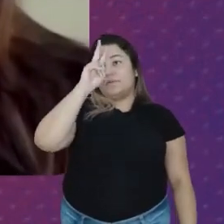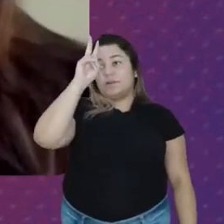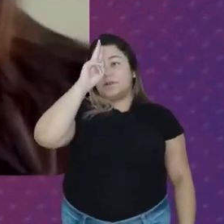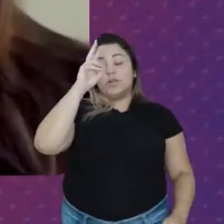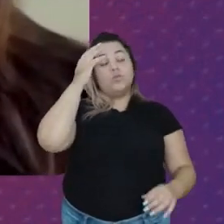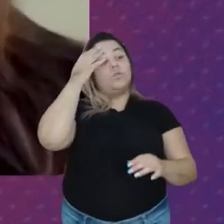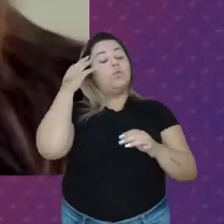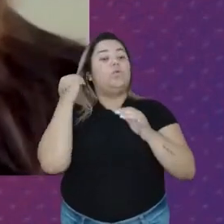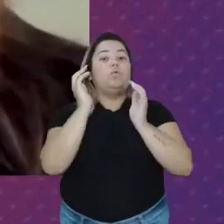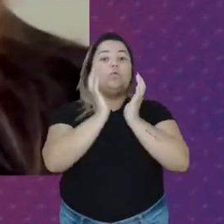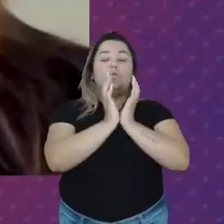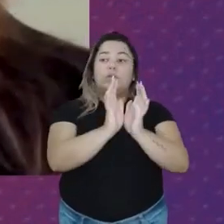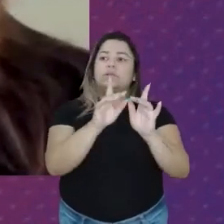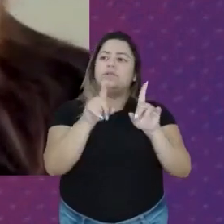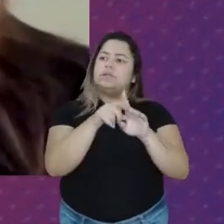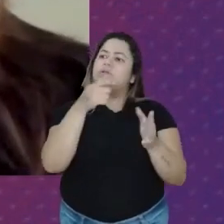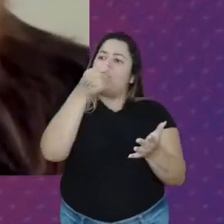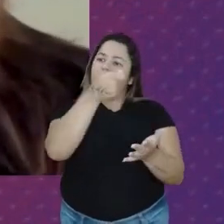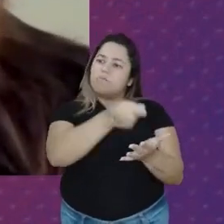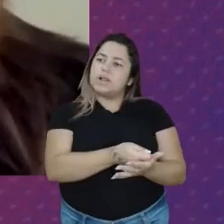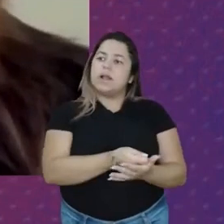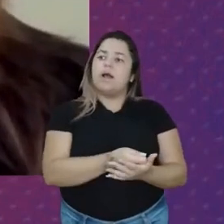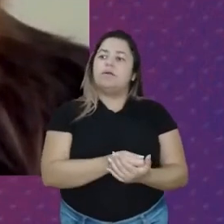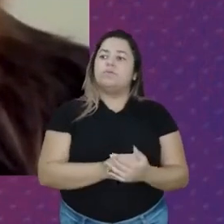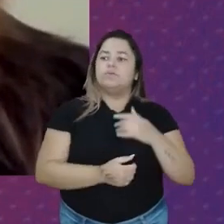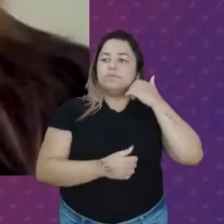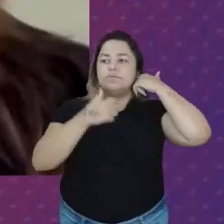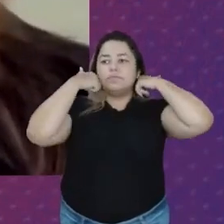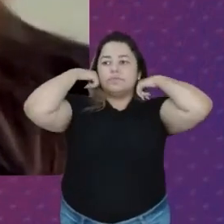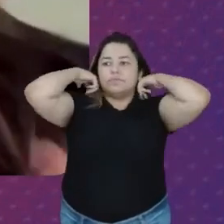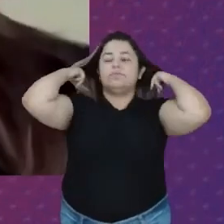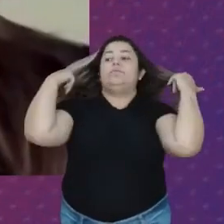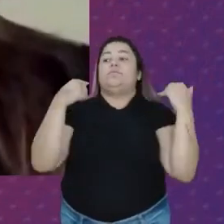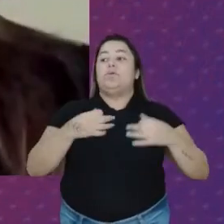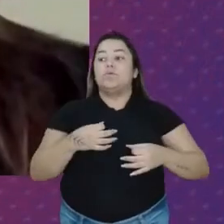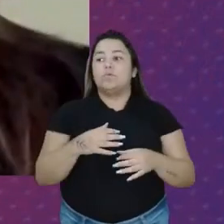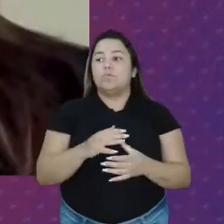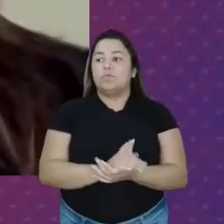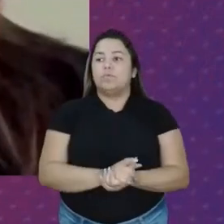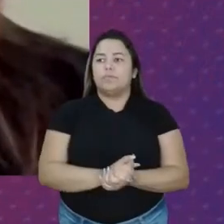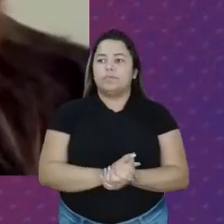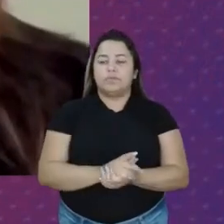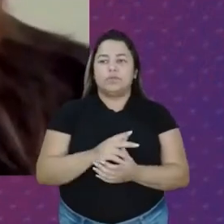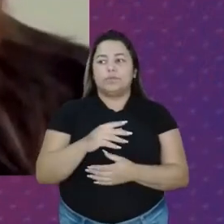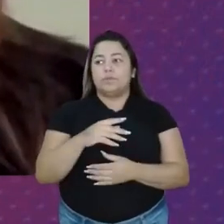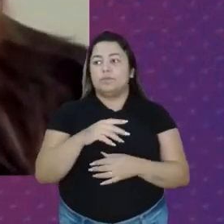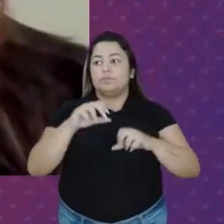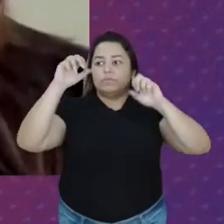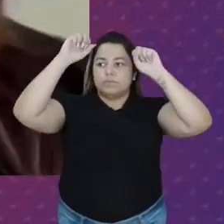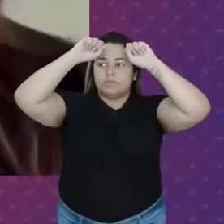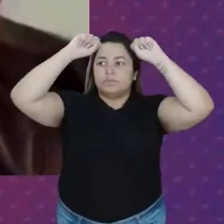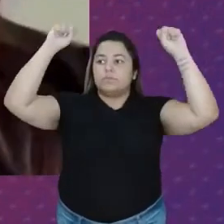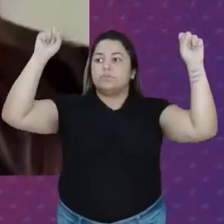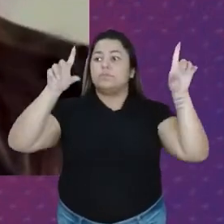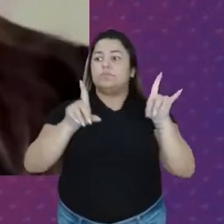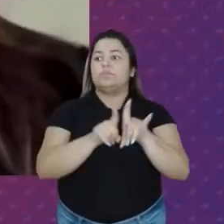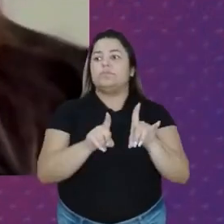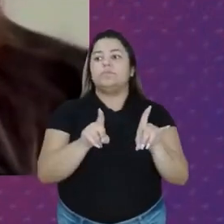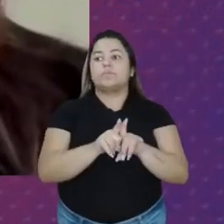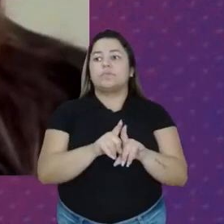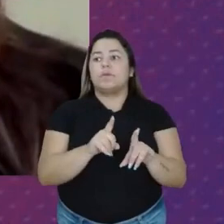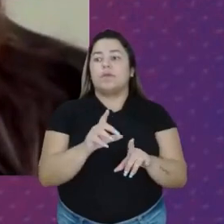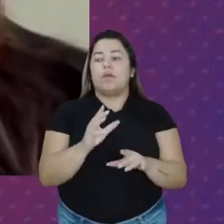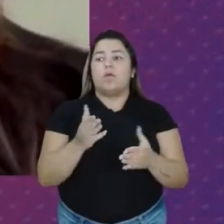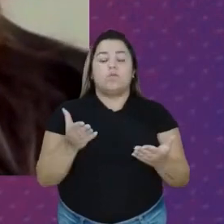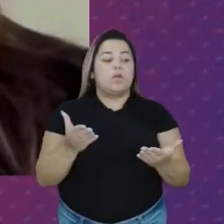partidos políticos, eles são obrigados, né, pela jurisprudência do tribunal, e agora até pela recente